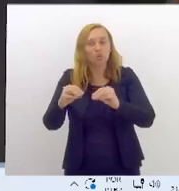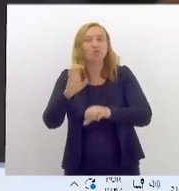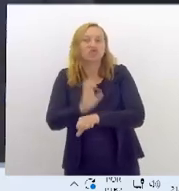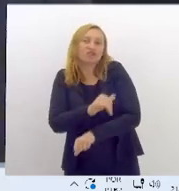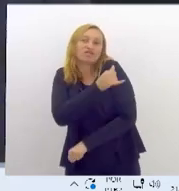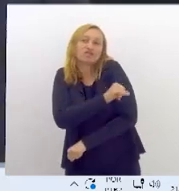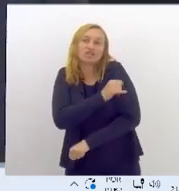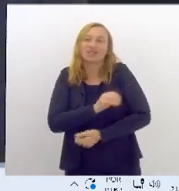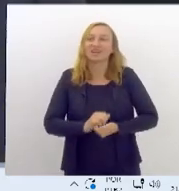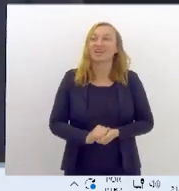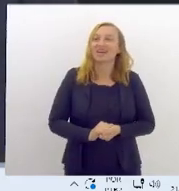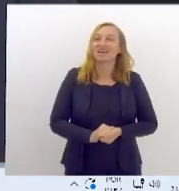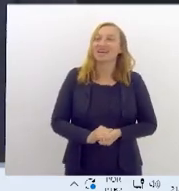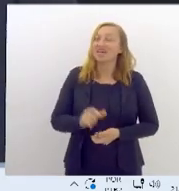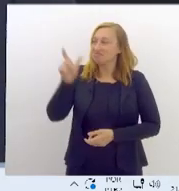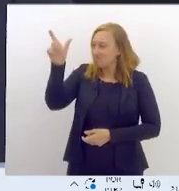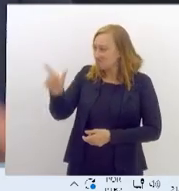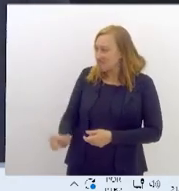o estado do Rio de Janeiro